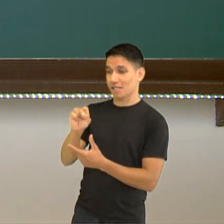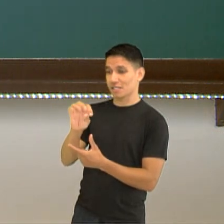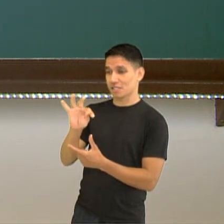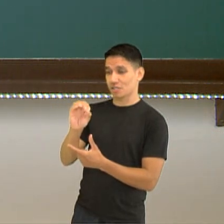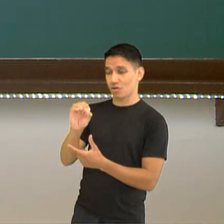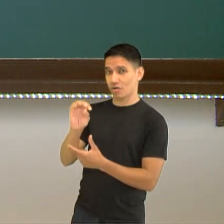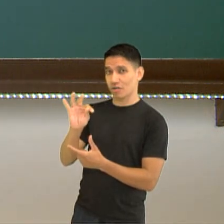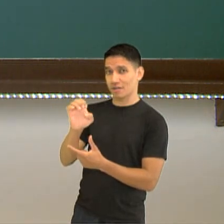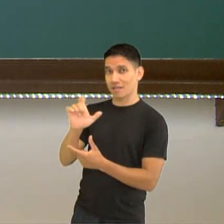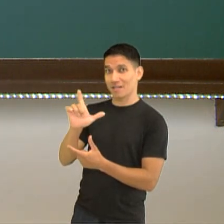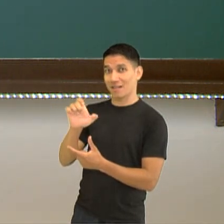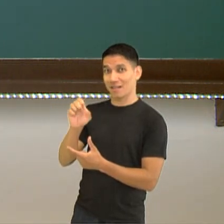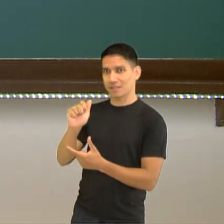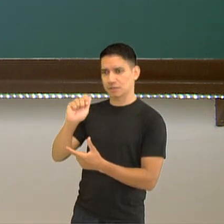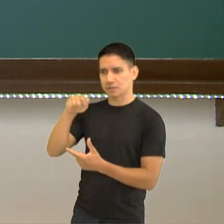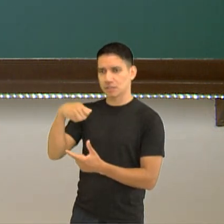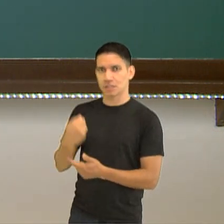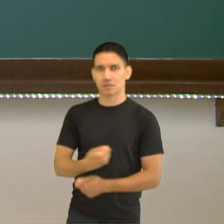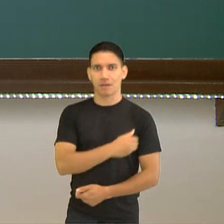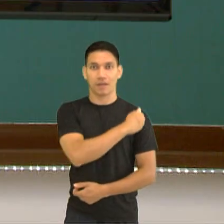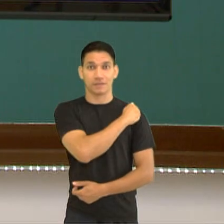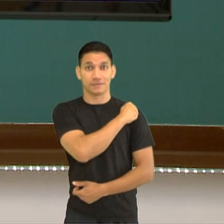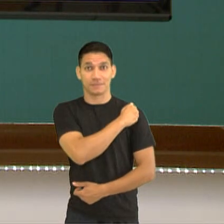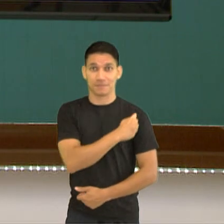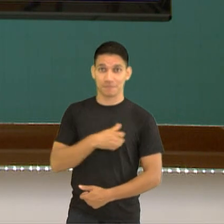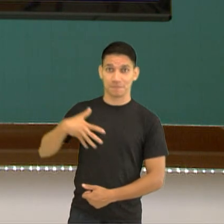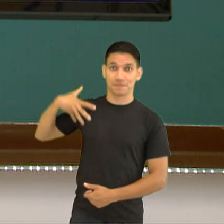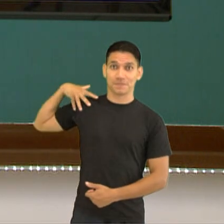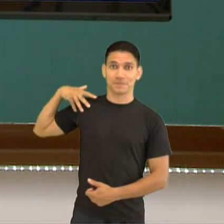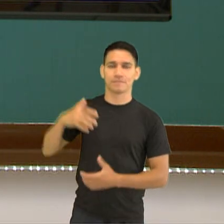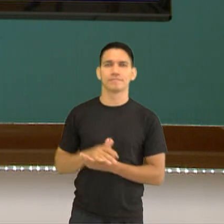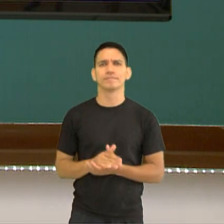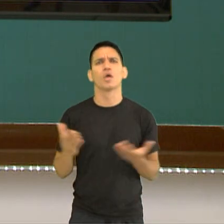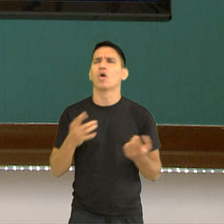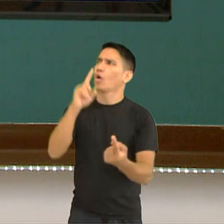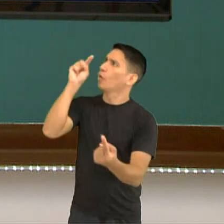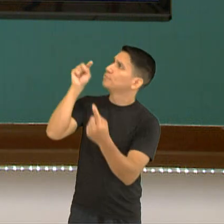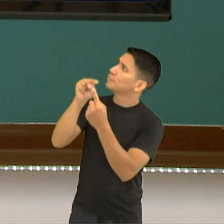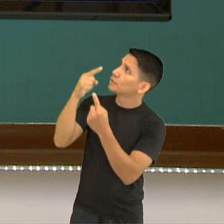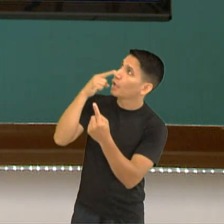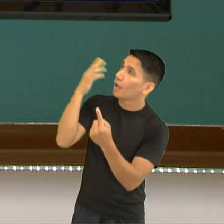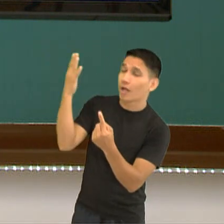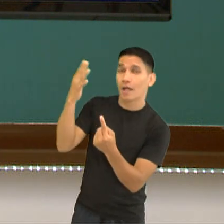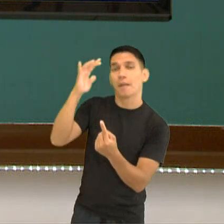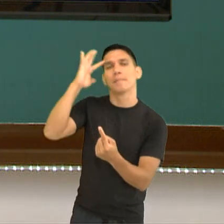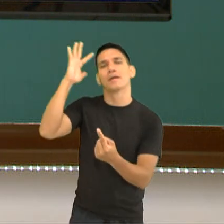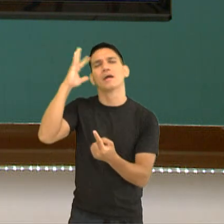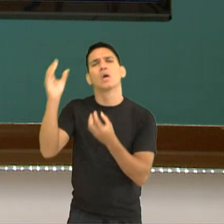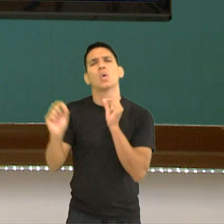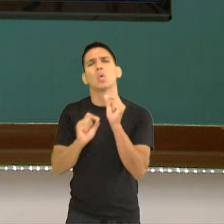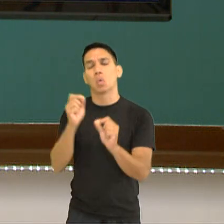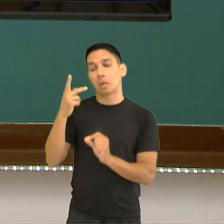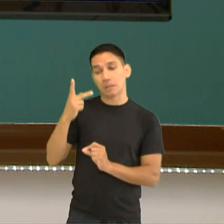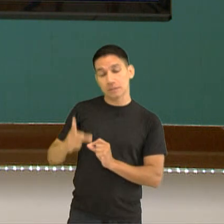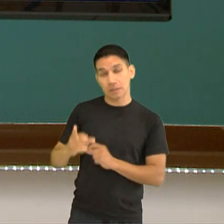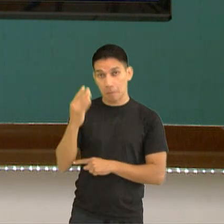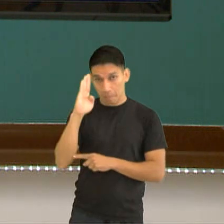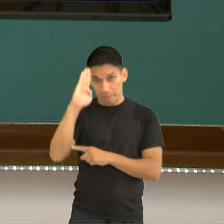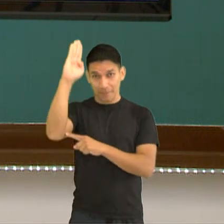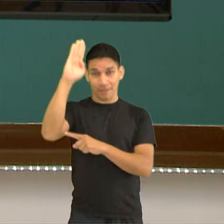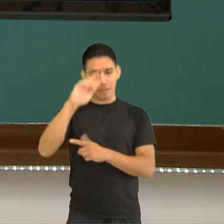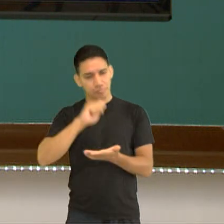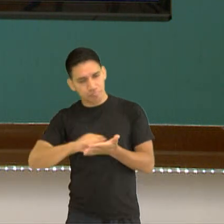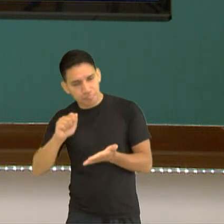objetivo, então, é pensar as principais informações a respeito da vida e da obra de